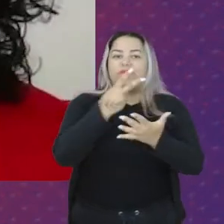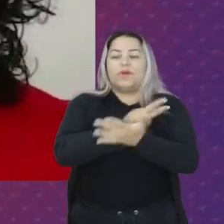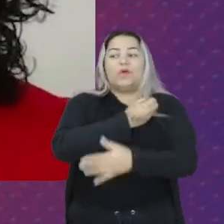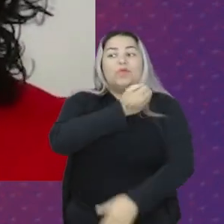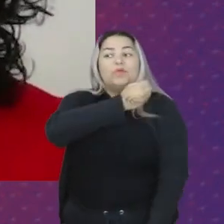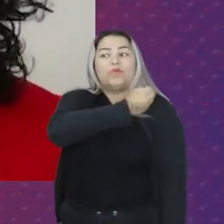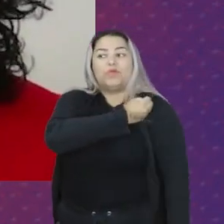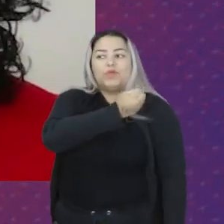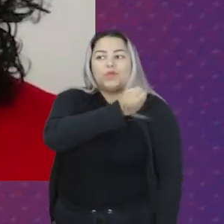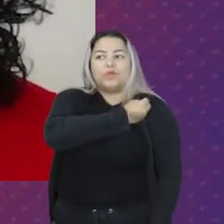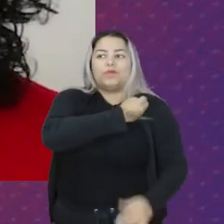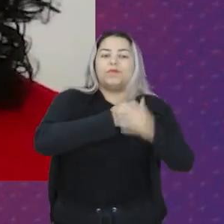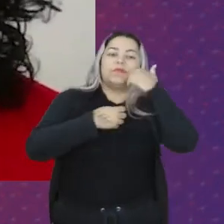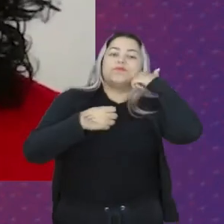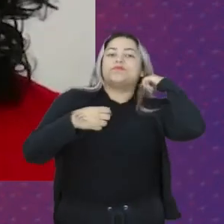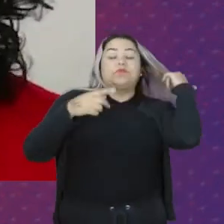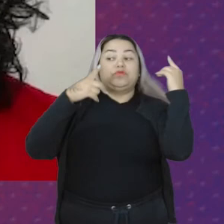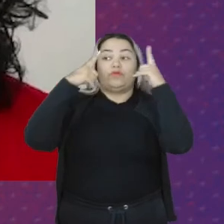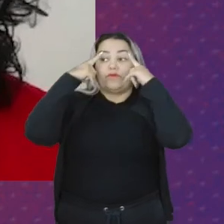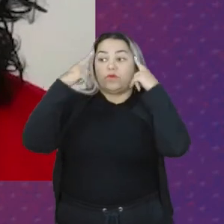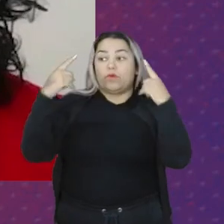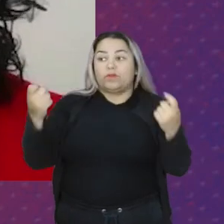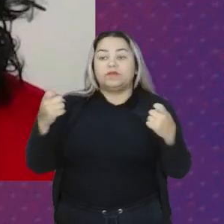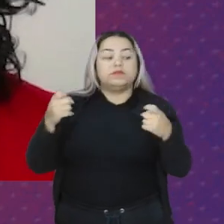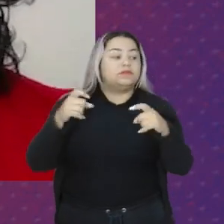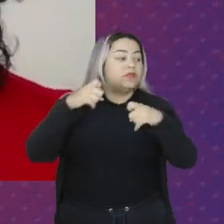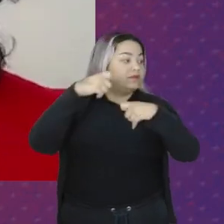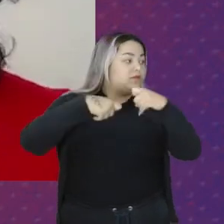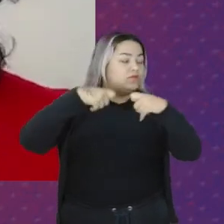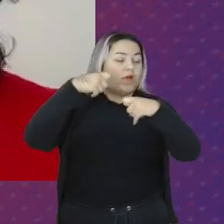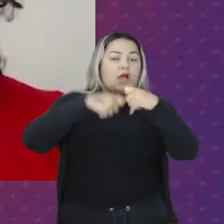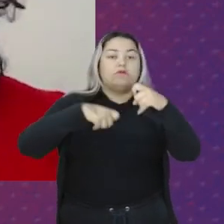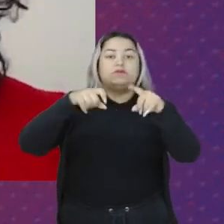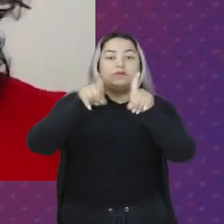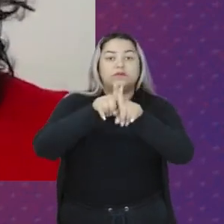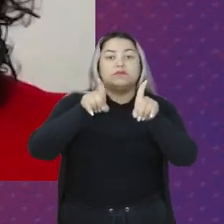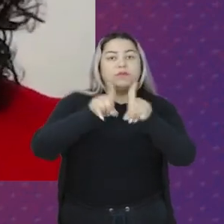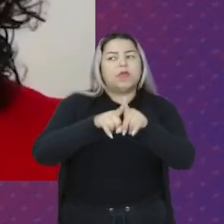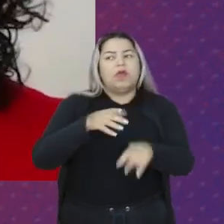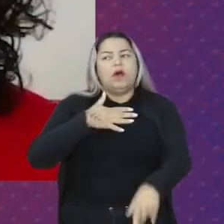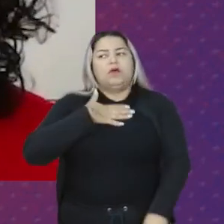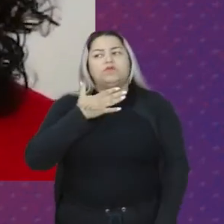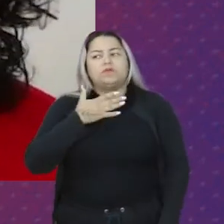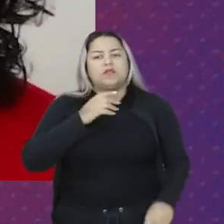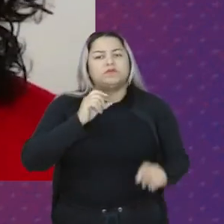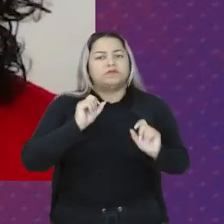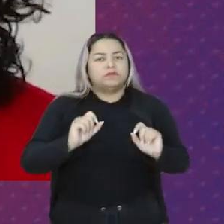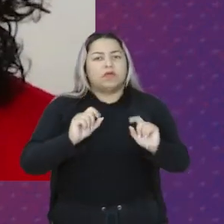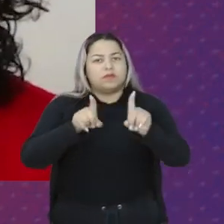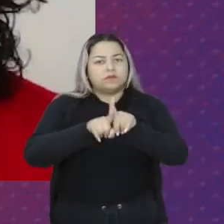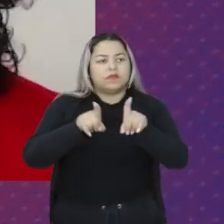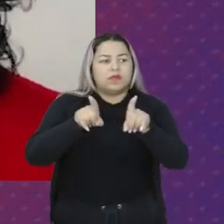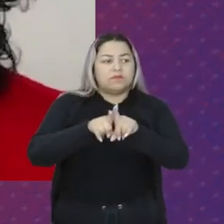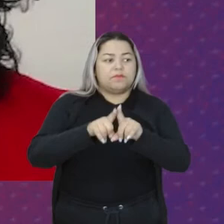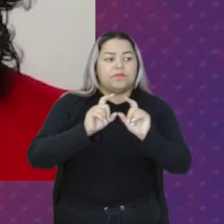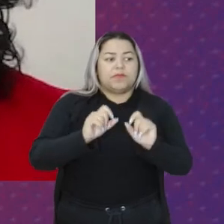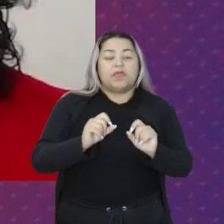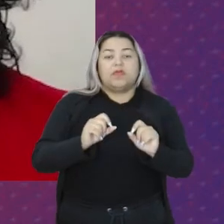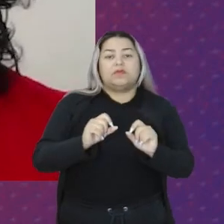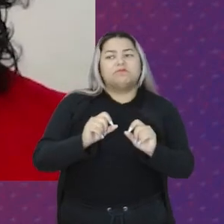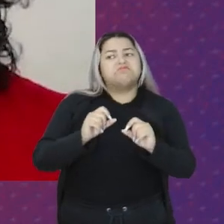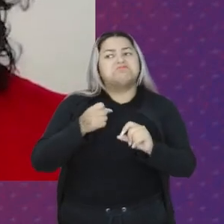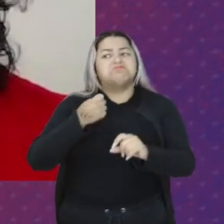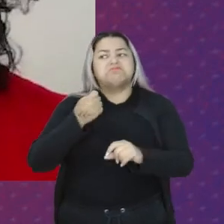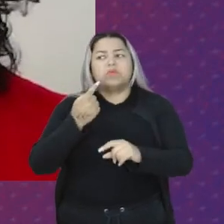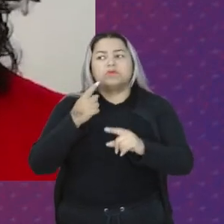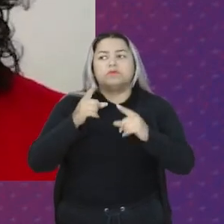número de casos de violência sexual, isso nos assusta e também nos provoca